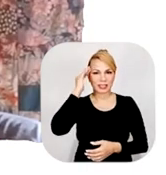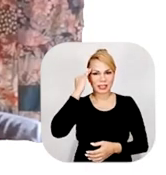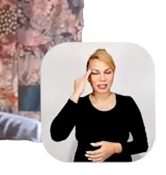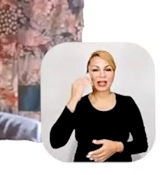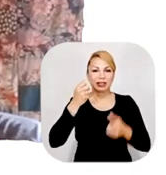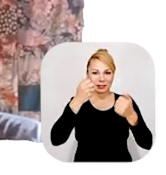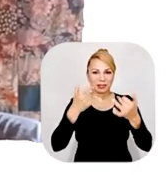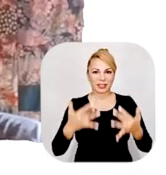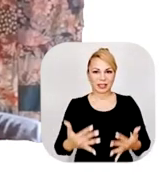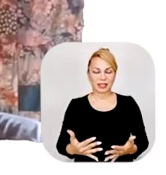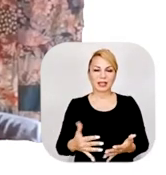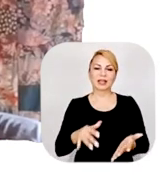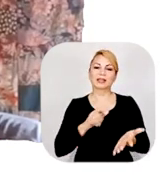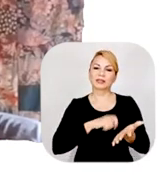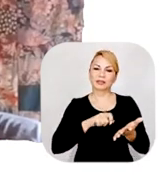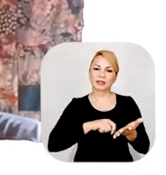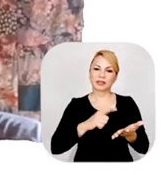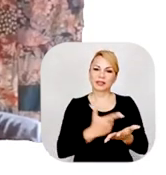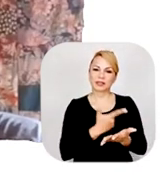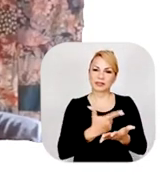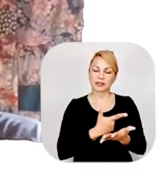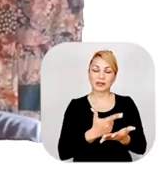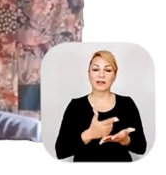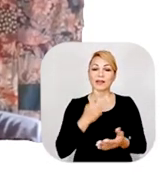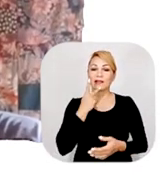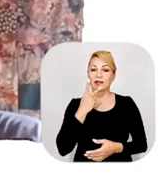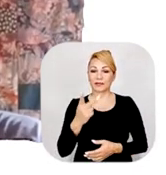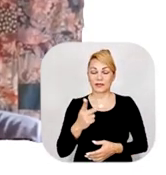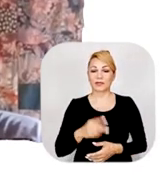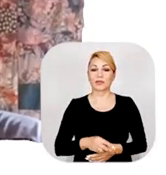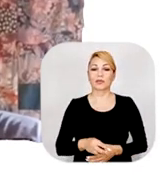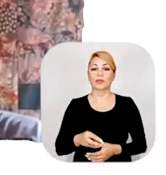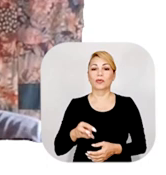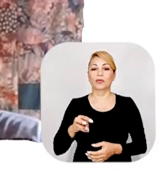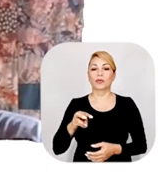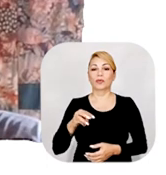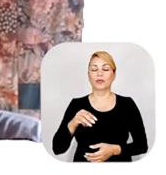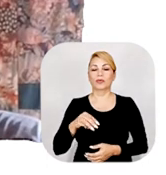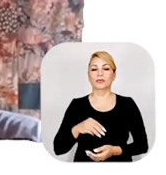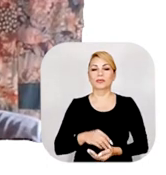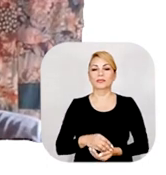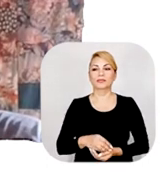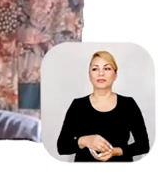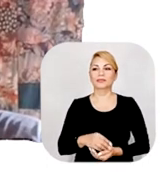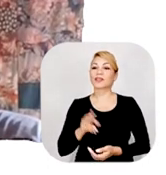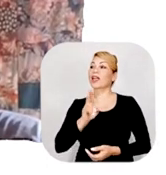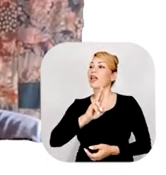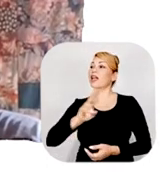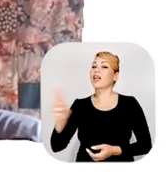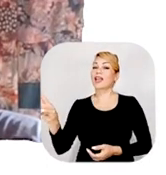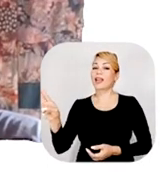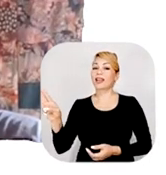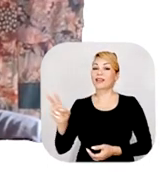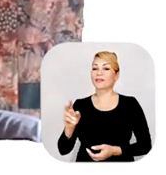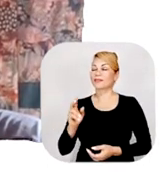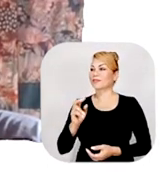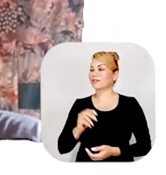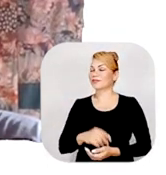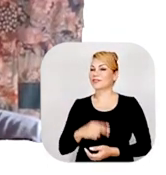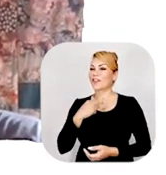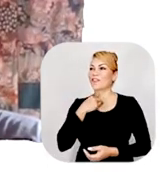explicado no livro. Então, eu vou fazer, né? E vou começar pelo Emil. Emil Snetlag.